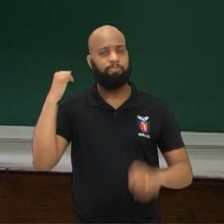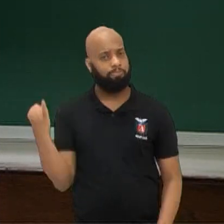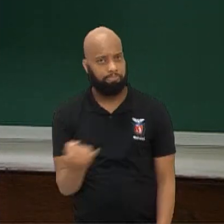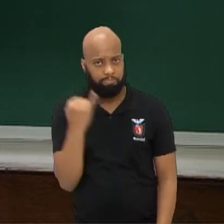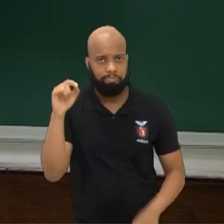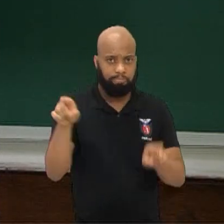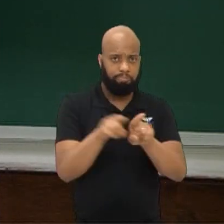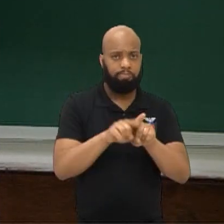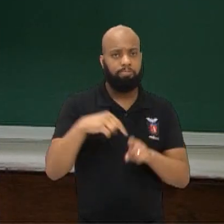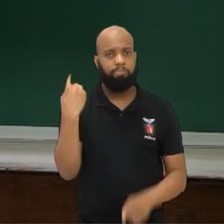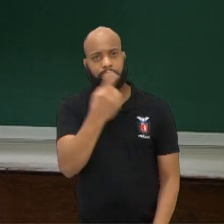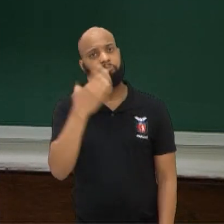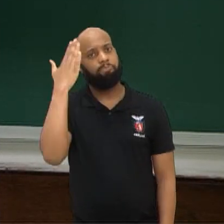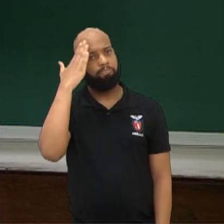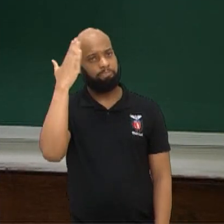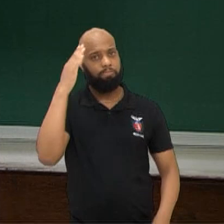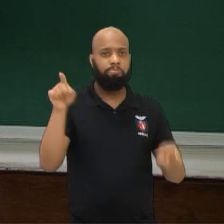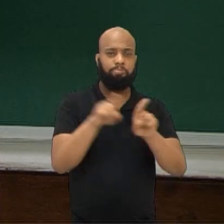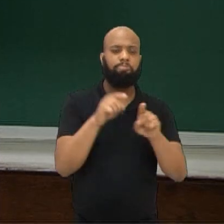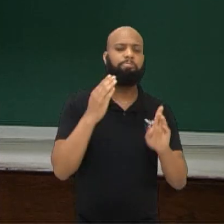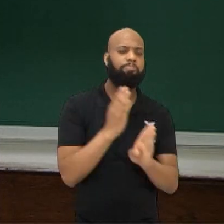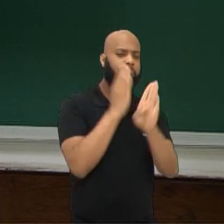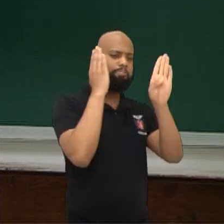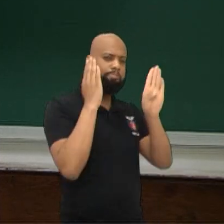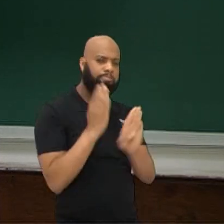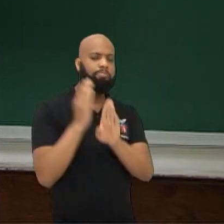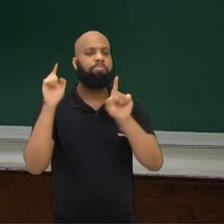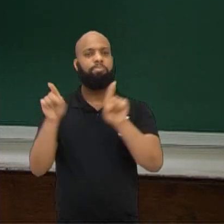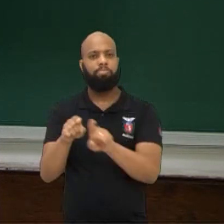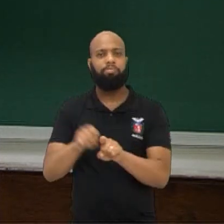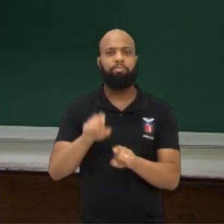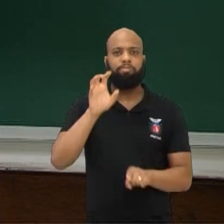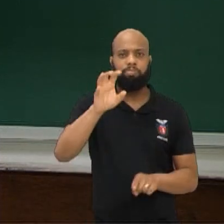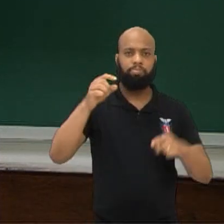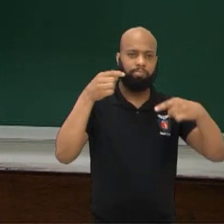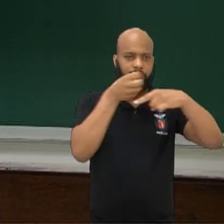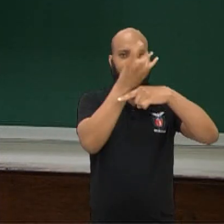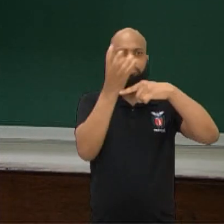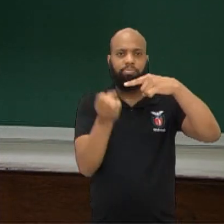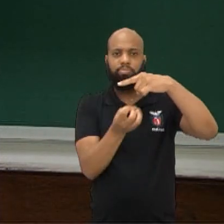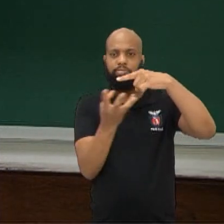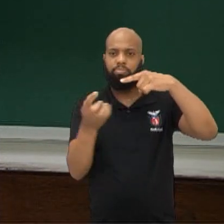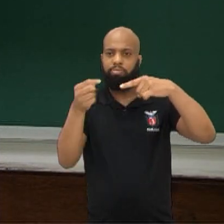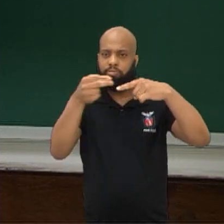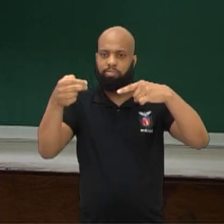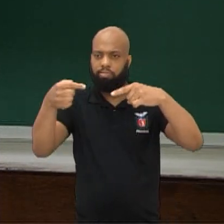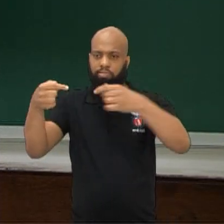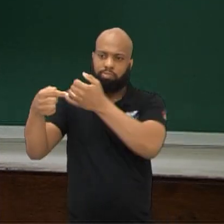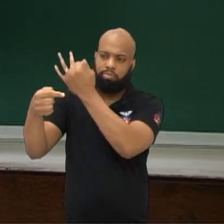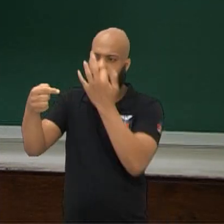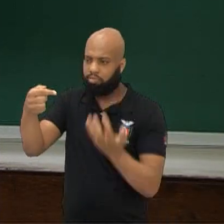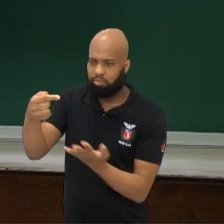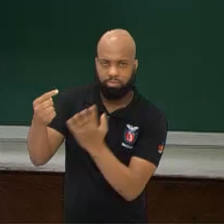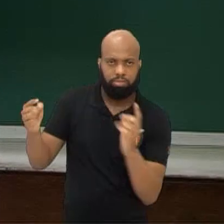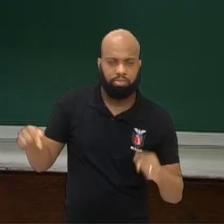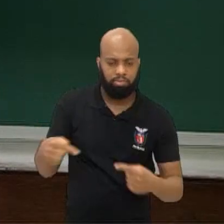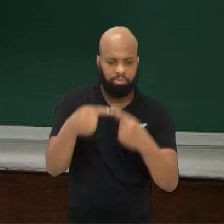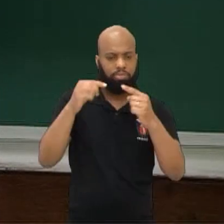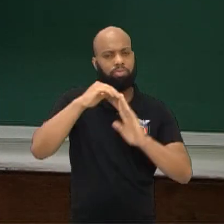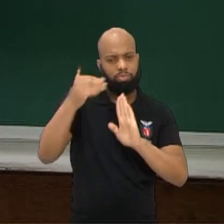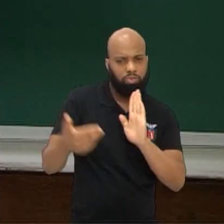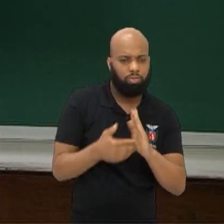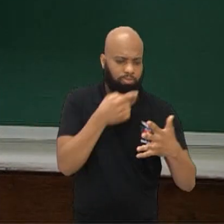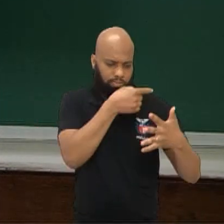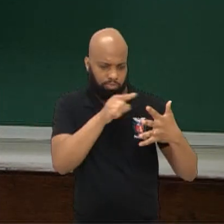importante para que a gente saiba identificar essas proporções, né? Então, tudo isso, né, que a